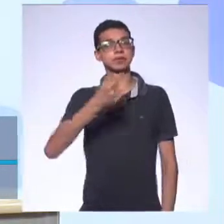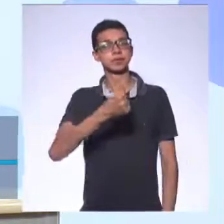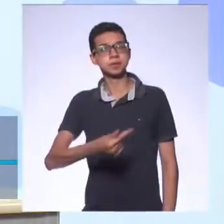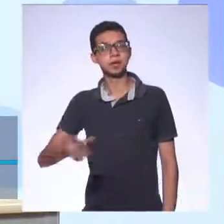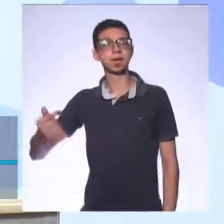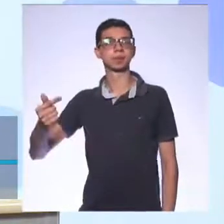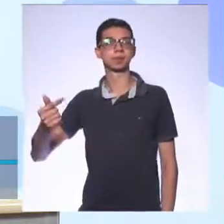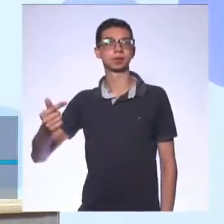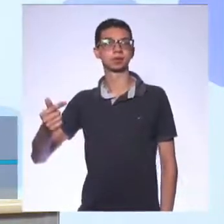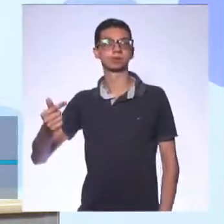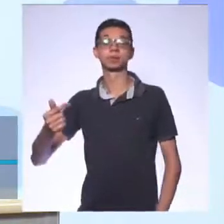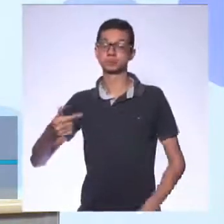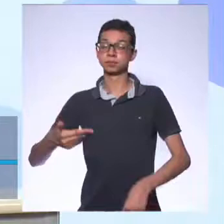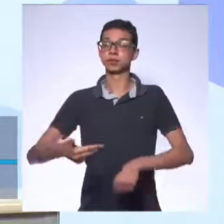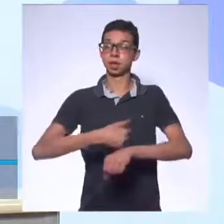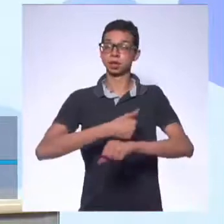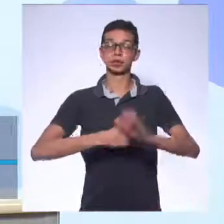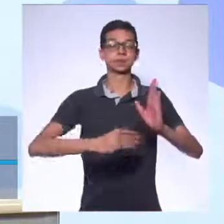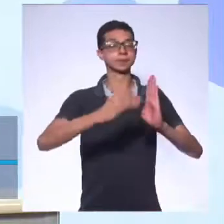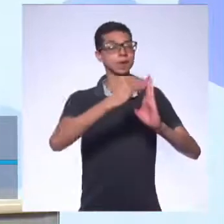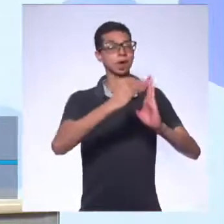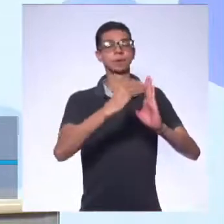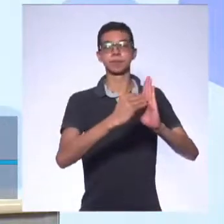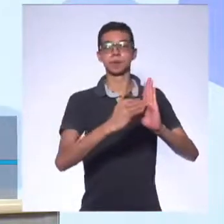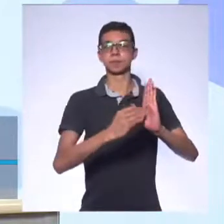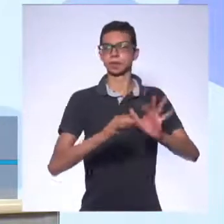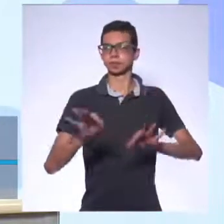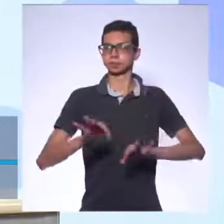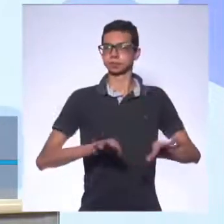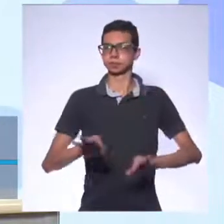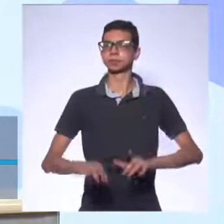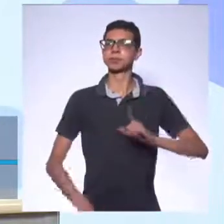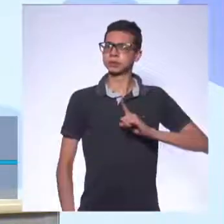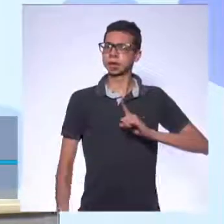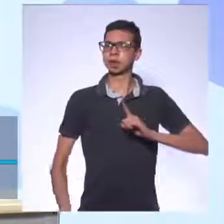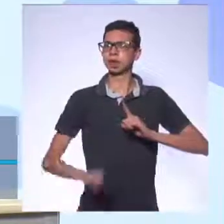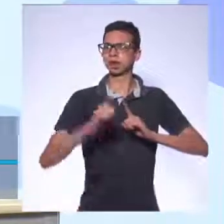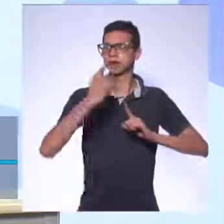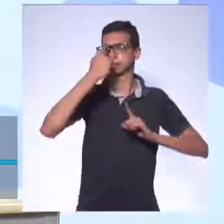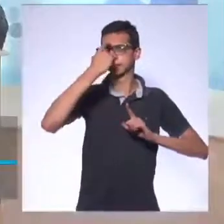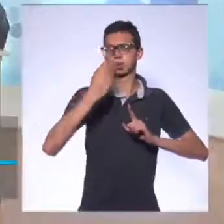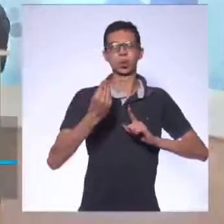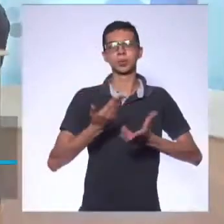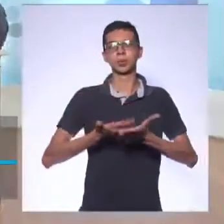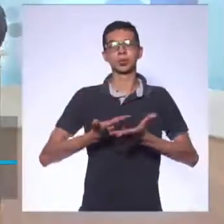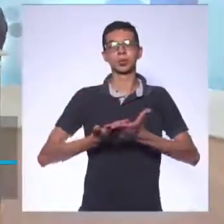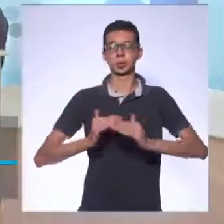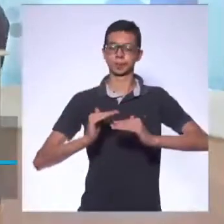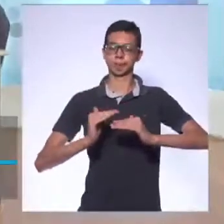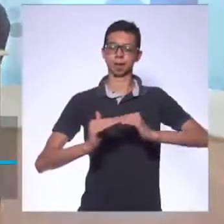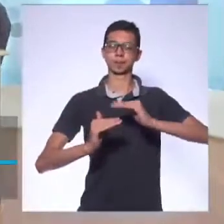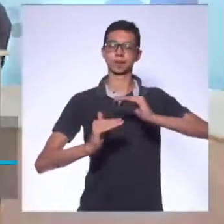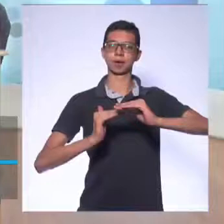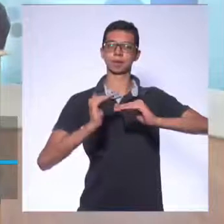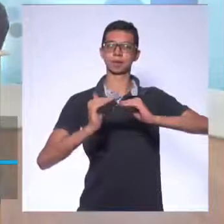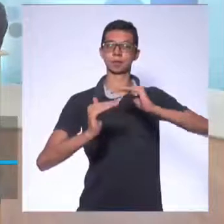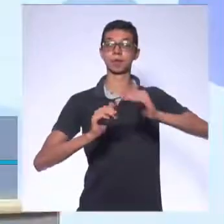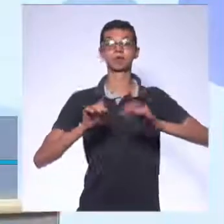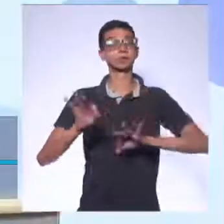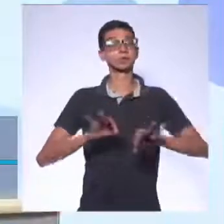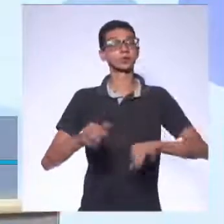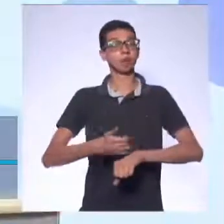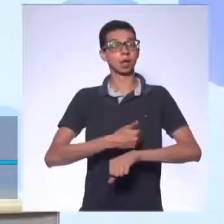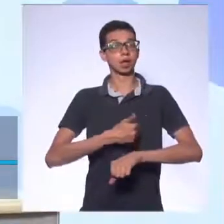temos um planejamento. Sim. Né? Se nós pensarmos ao desenvolvimento do nosso estudo, a gente planeja que dia a gente vai